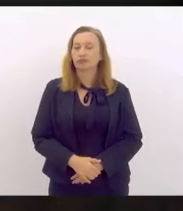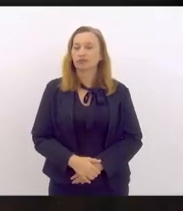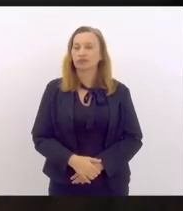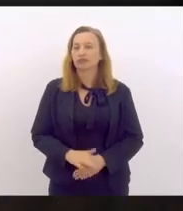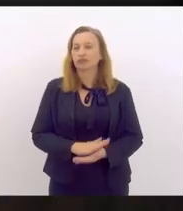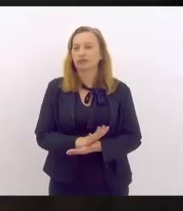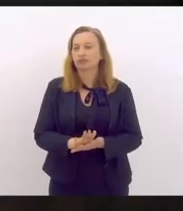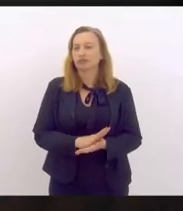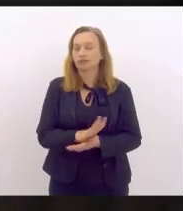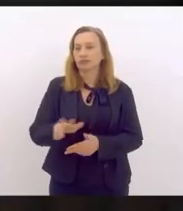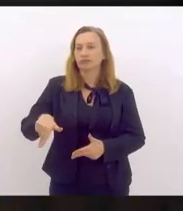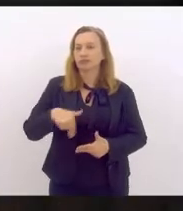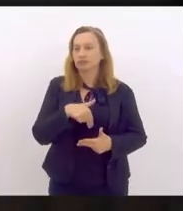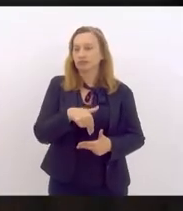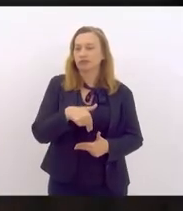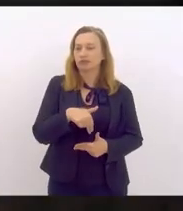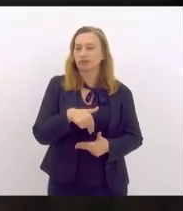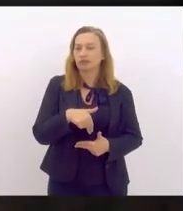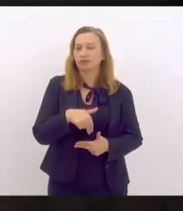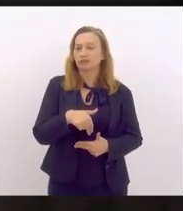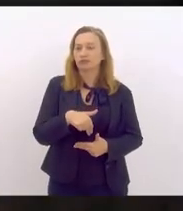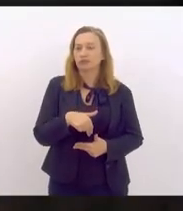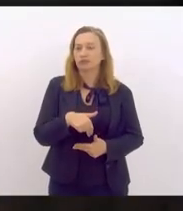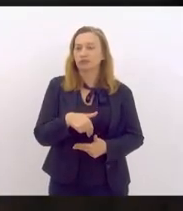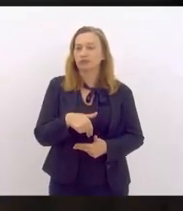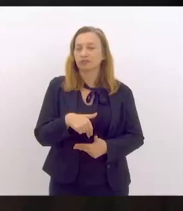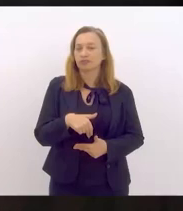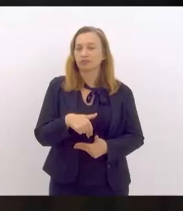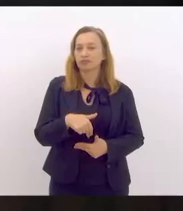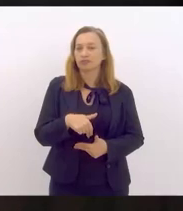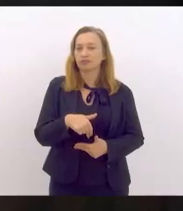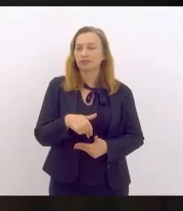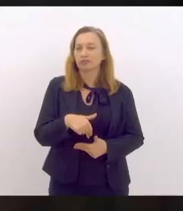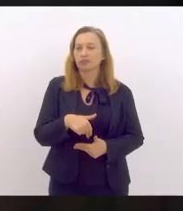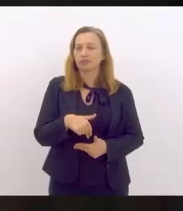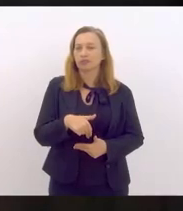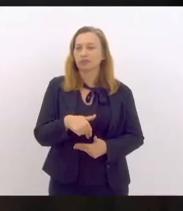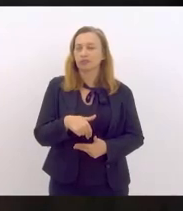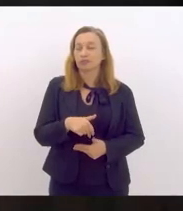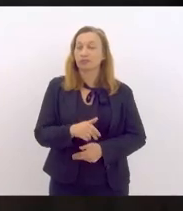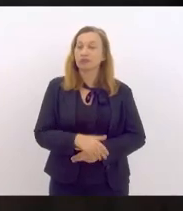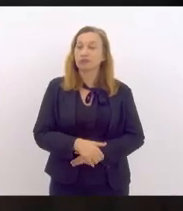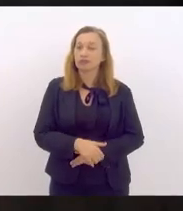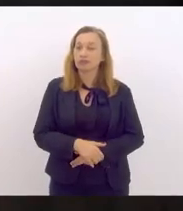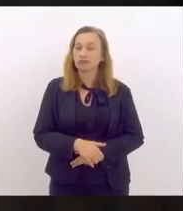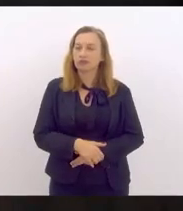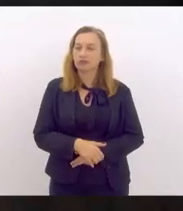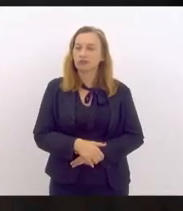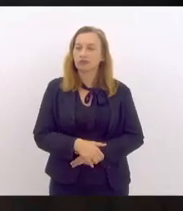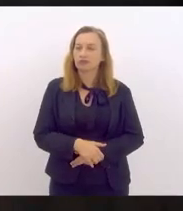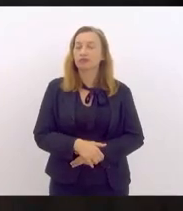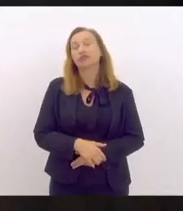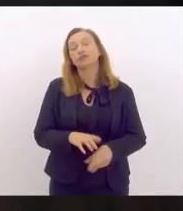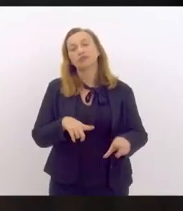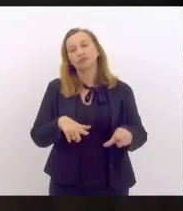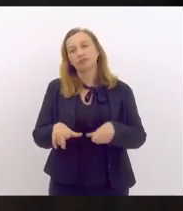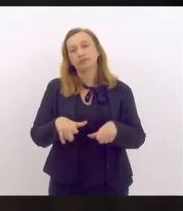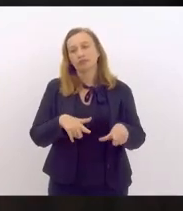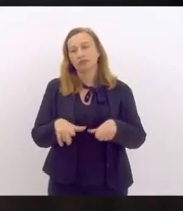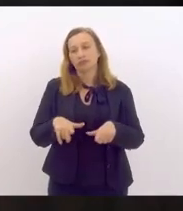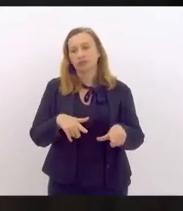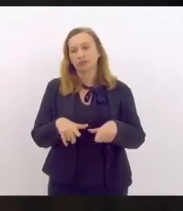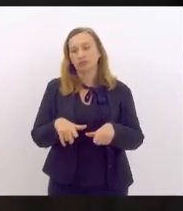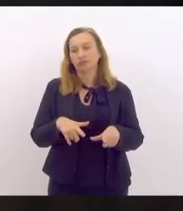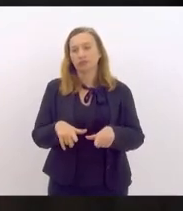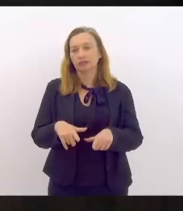não havendo mais hora do inscrito para os trabalhos